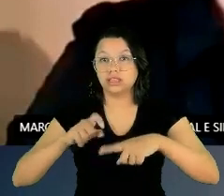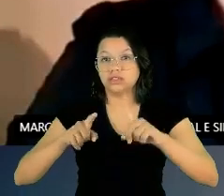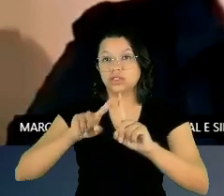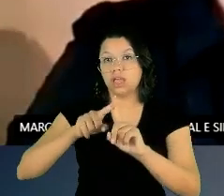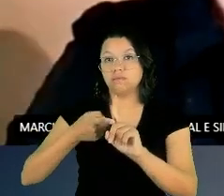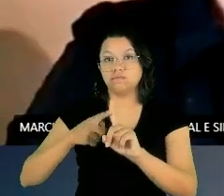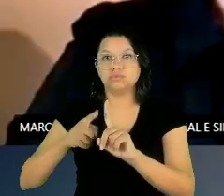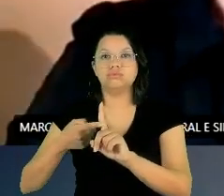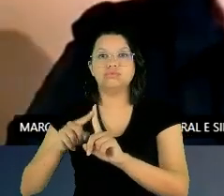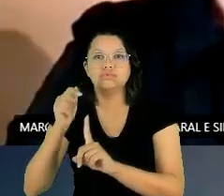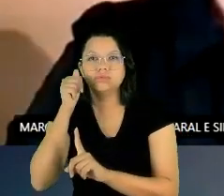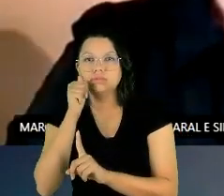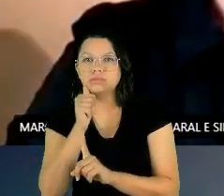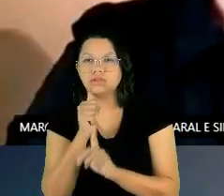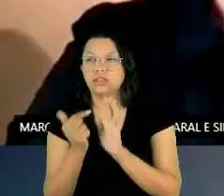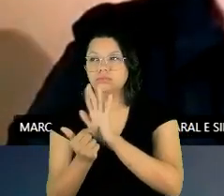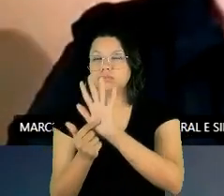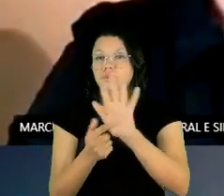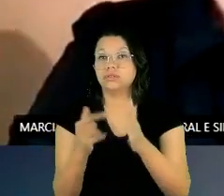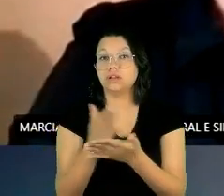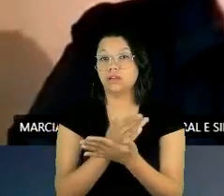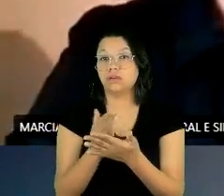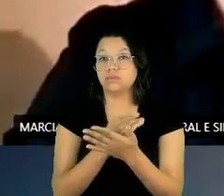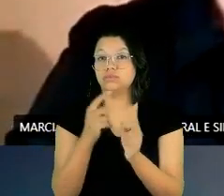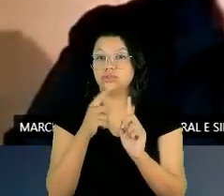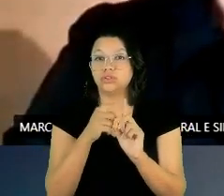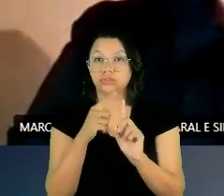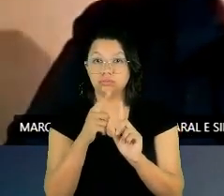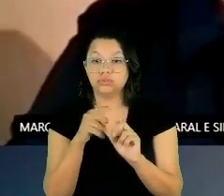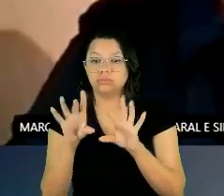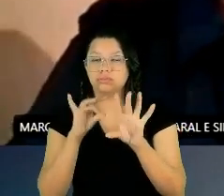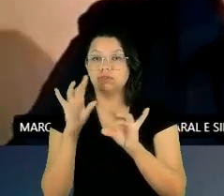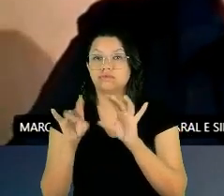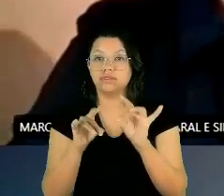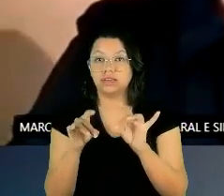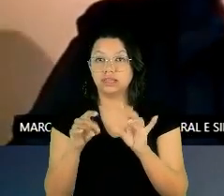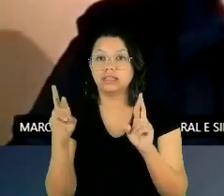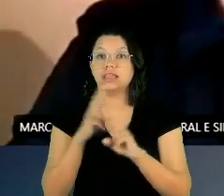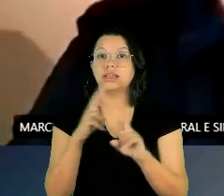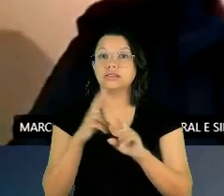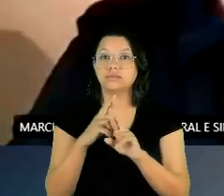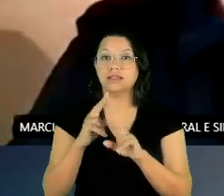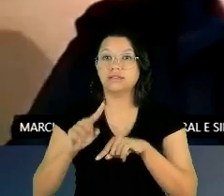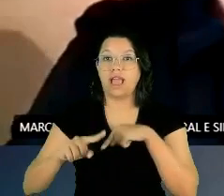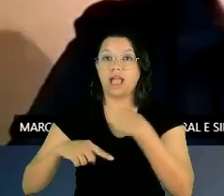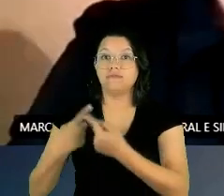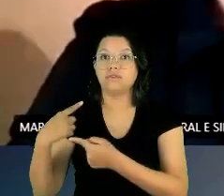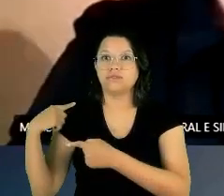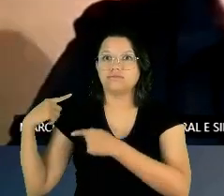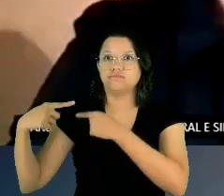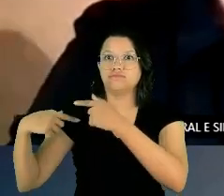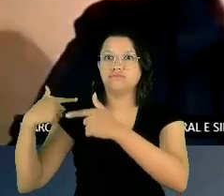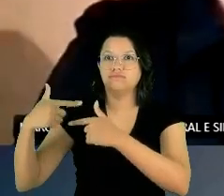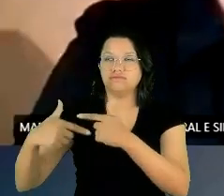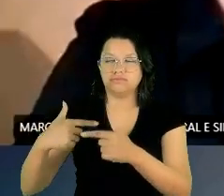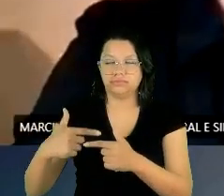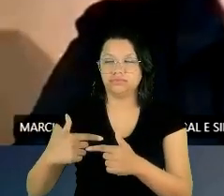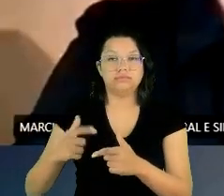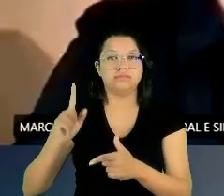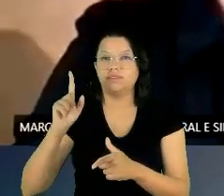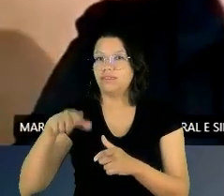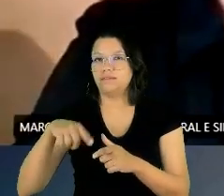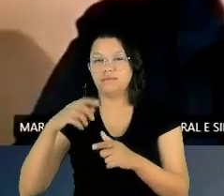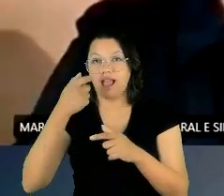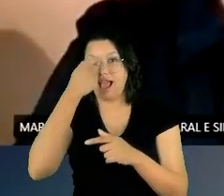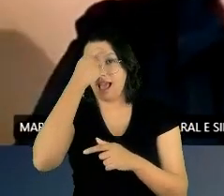da sociologia, já mostrando alguns padrões aí de preferência que estão relacionados a essa parte evolutiva. Então, ela não é racional, é